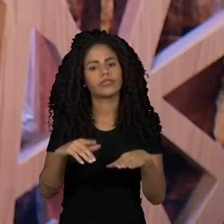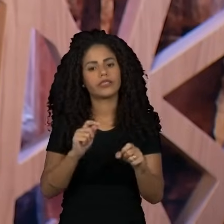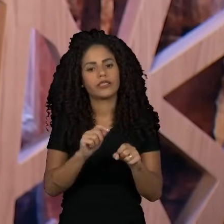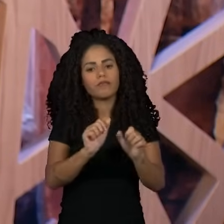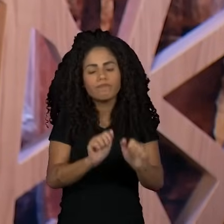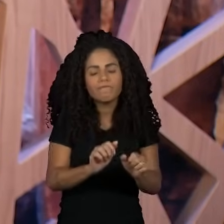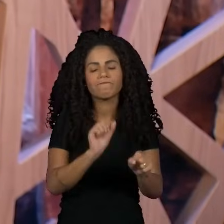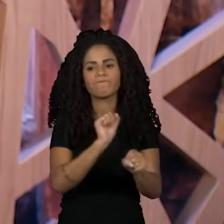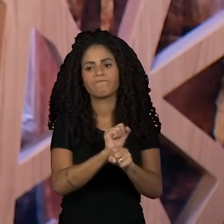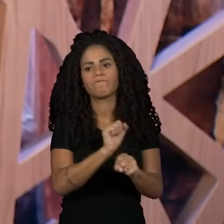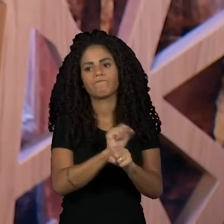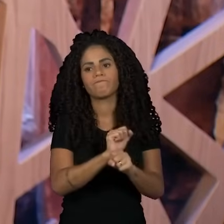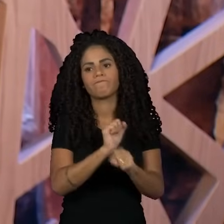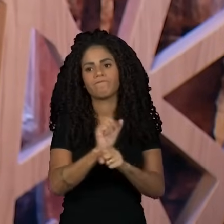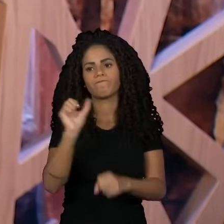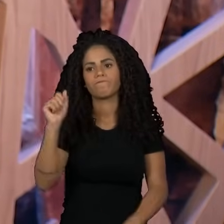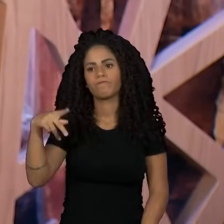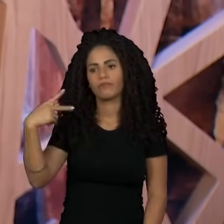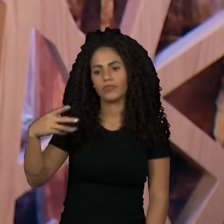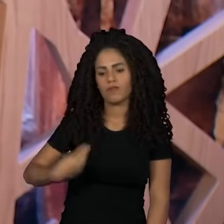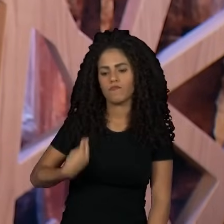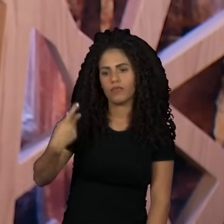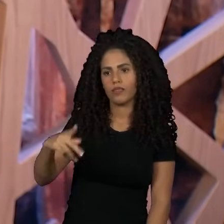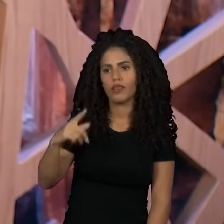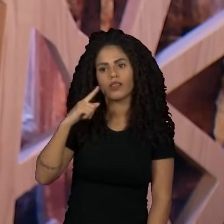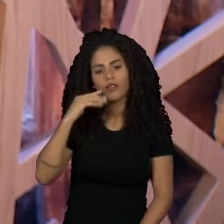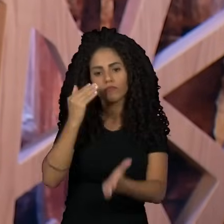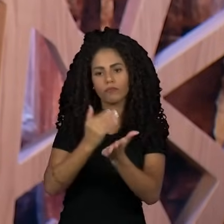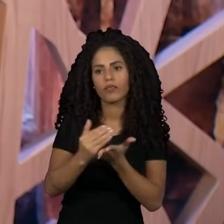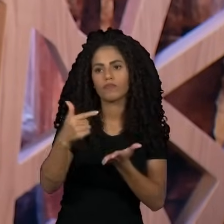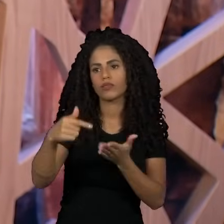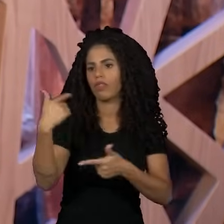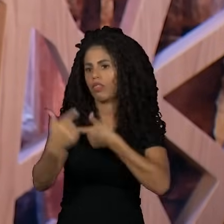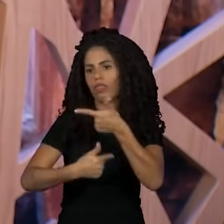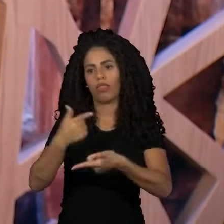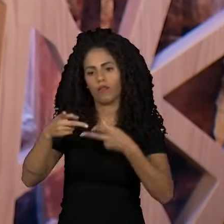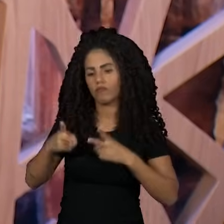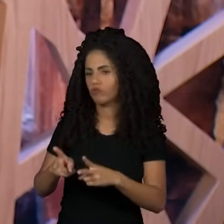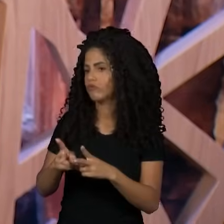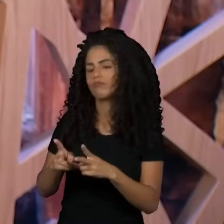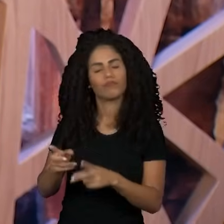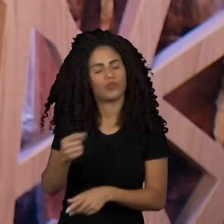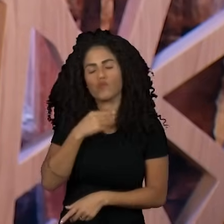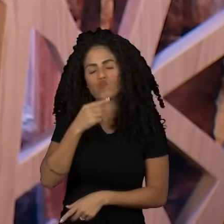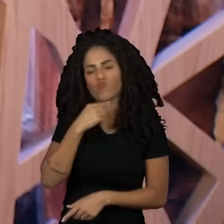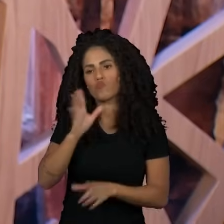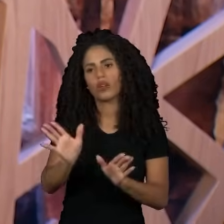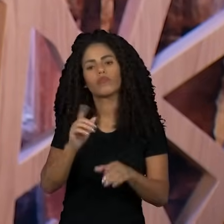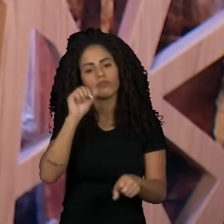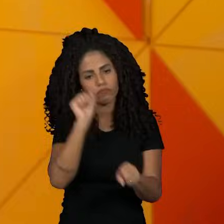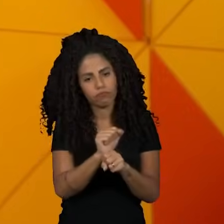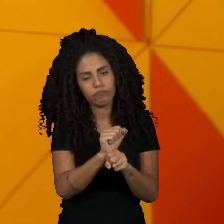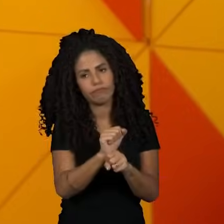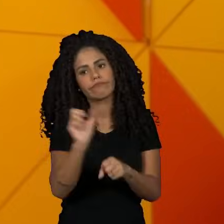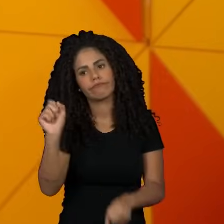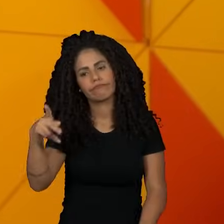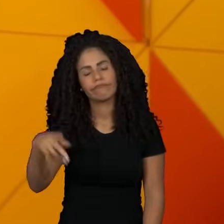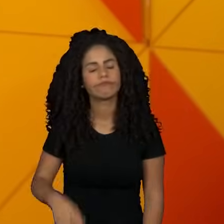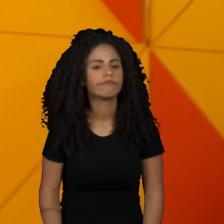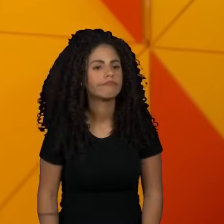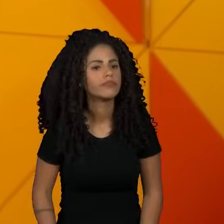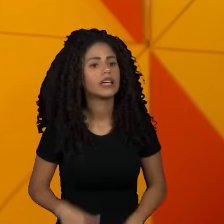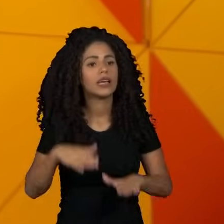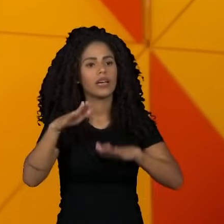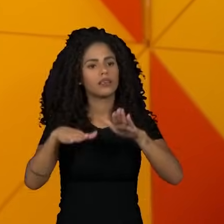necessário aposentar para que ele possa descansar, que a partir dessa idade não vai conseguir ter o mesmo desempenho que ele tinha inicialmente. E às vezes me parece